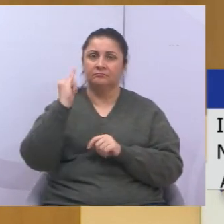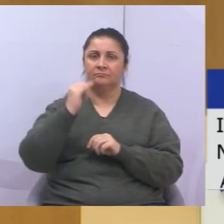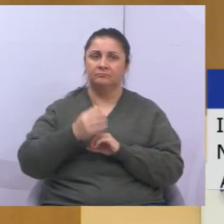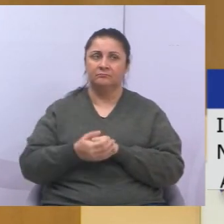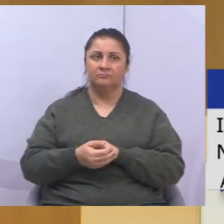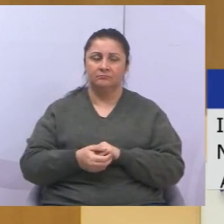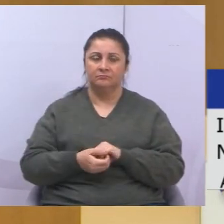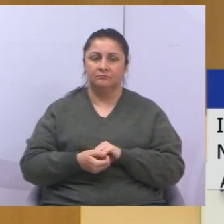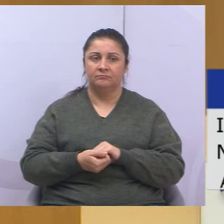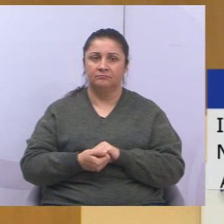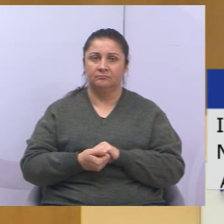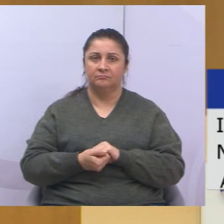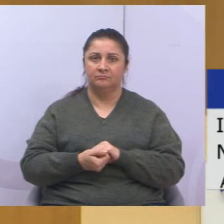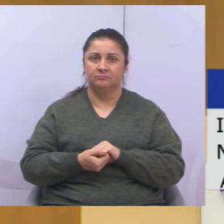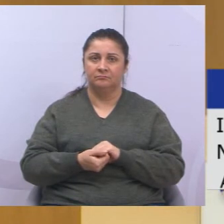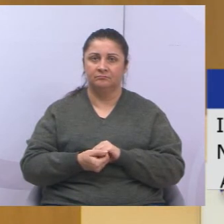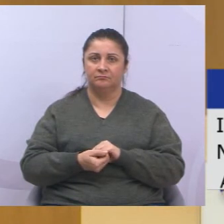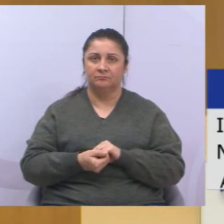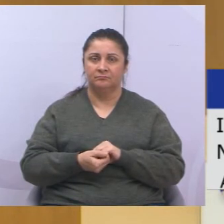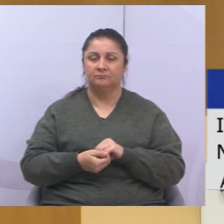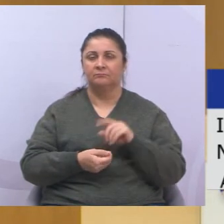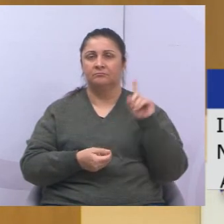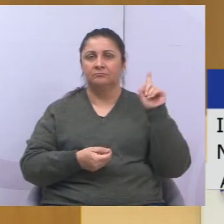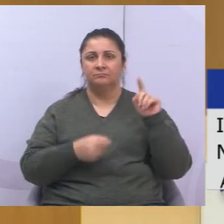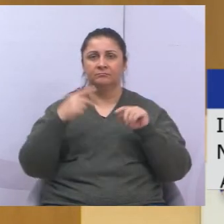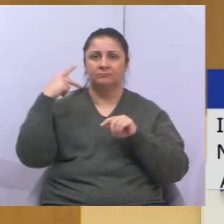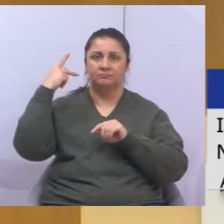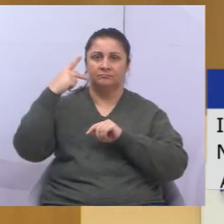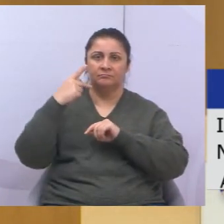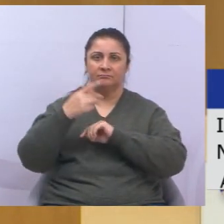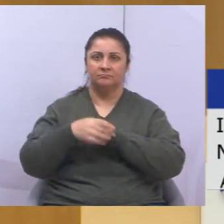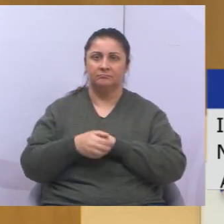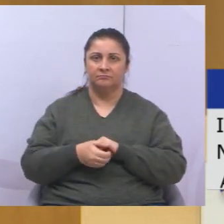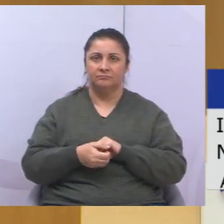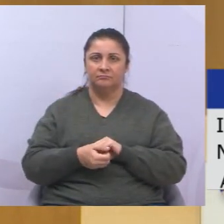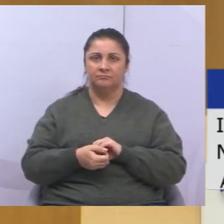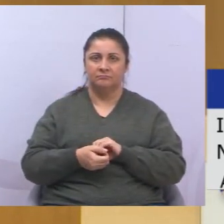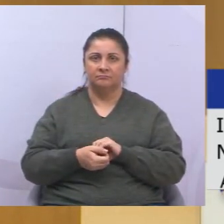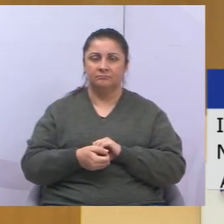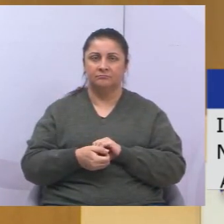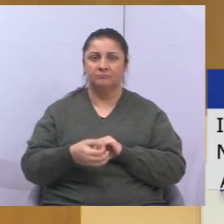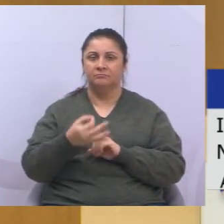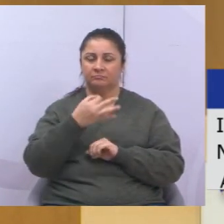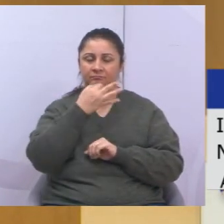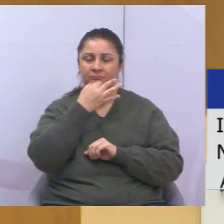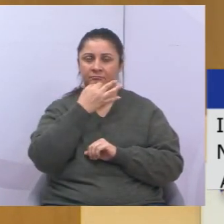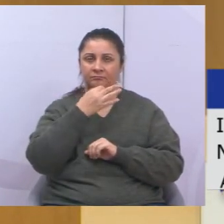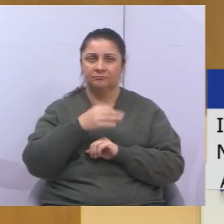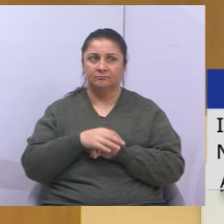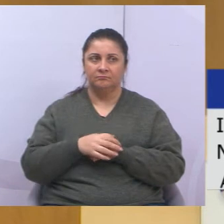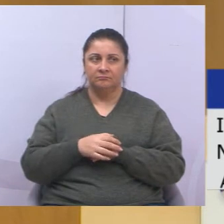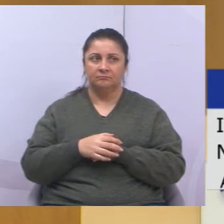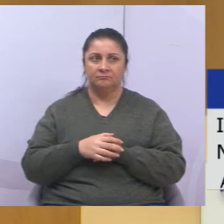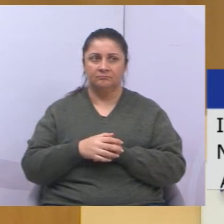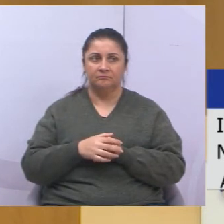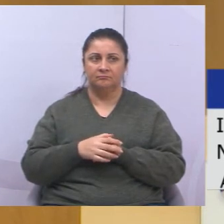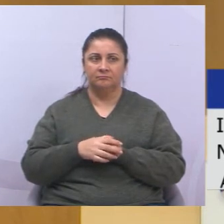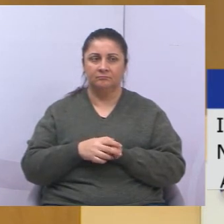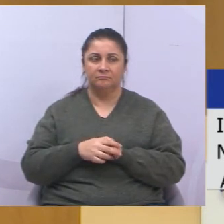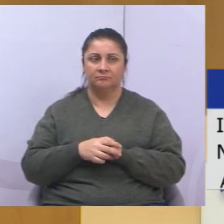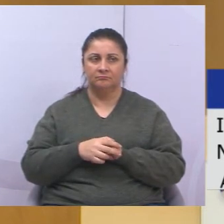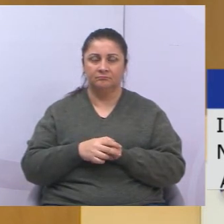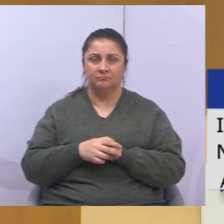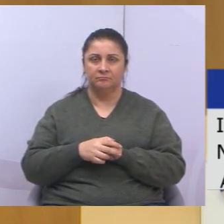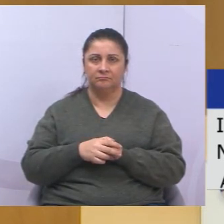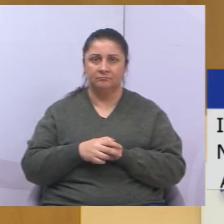Tá? Agora, eu como vereador, tá, eu sugiro, né, que tanto o